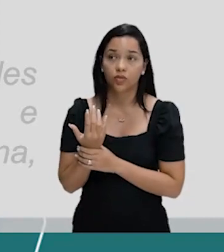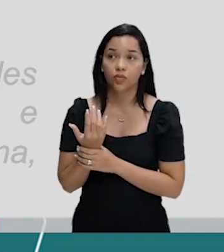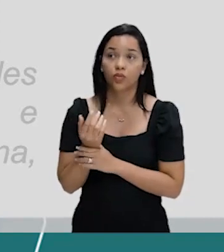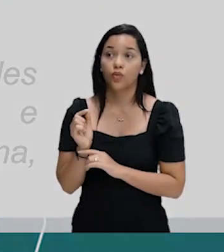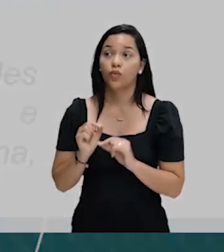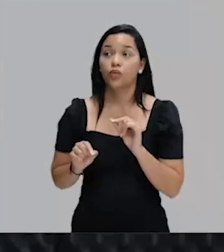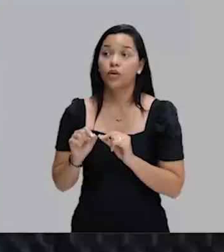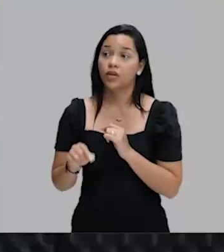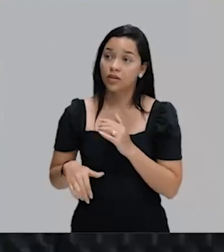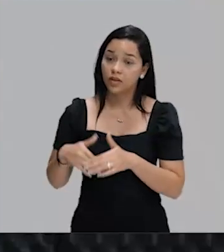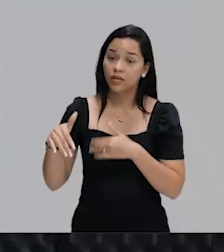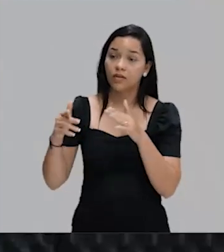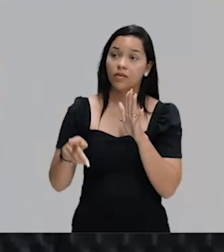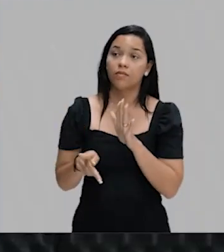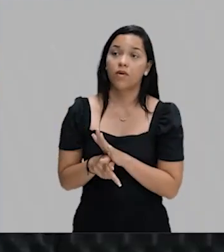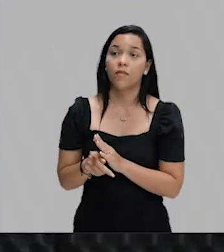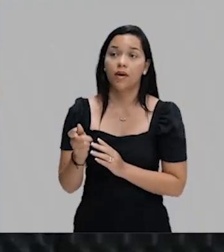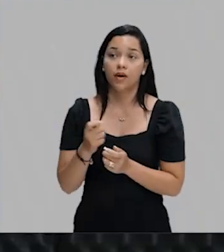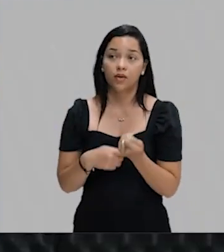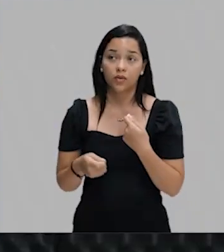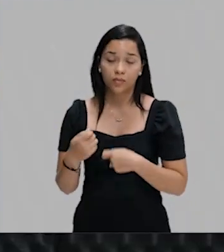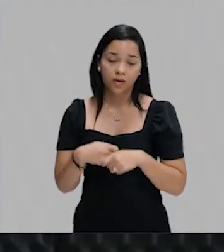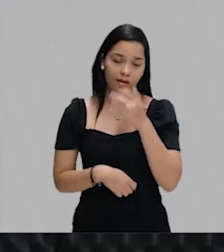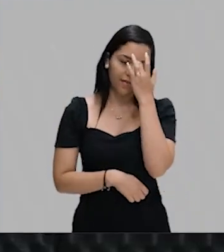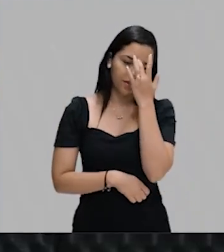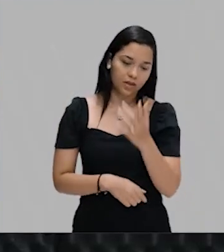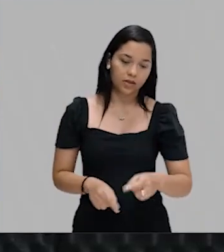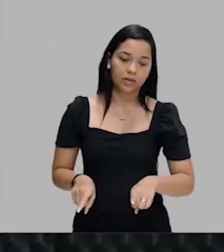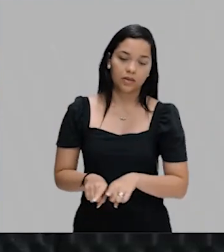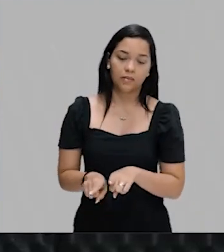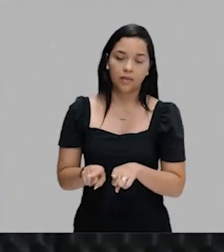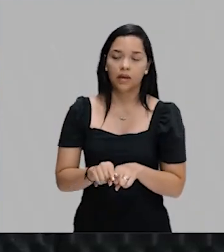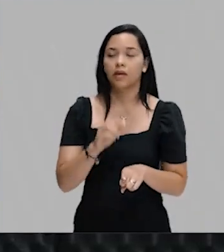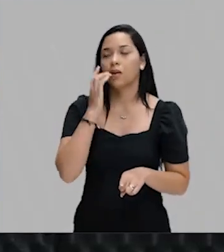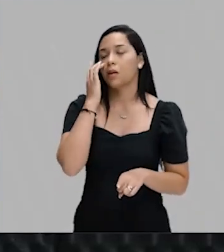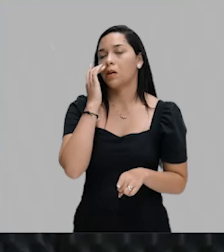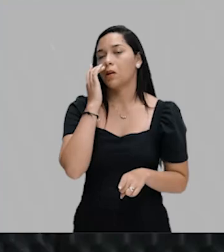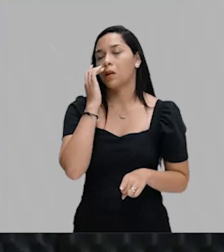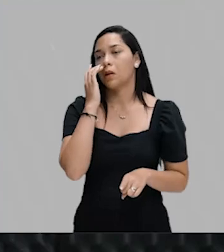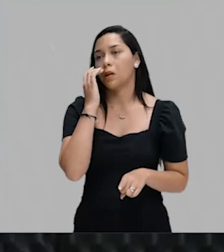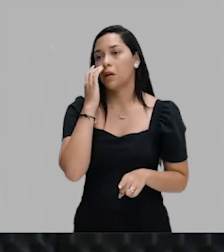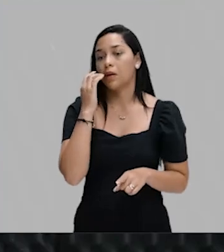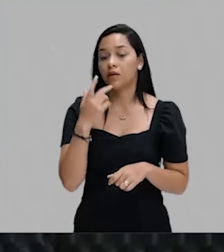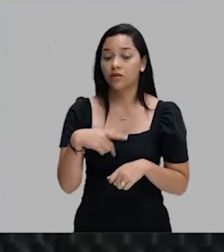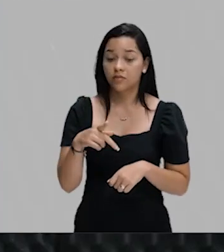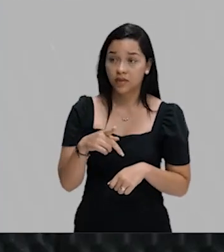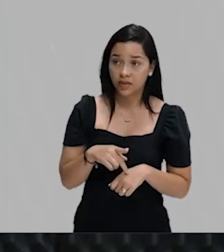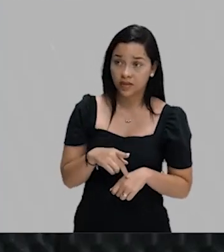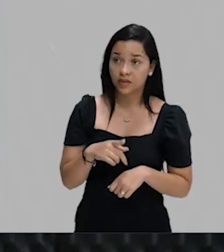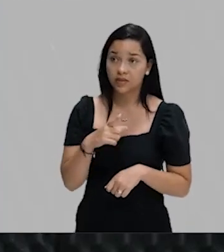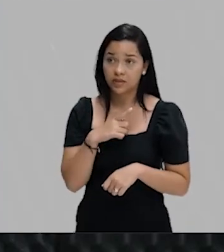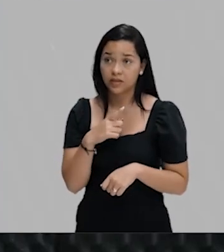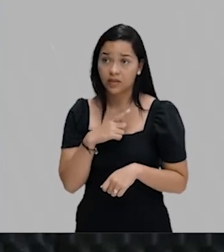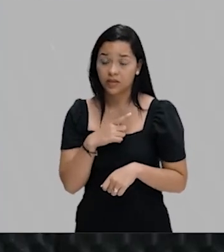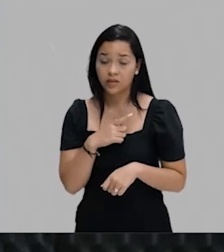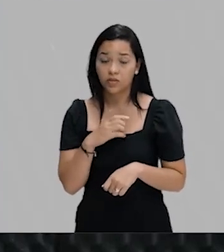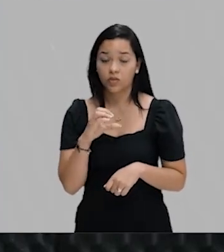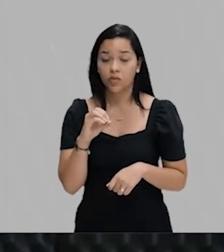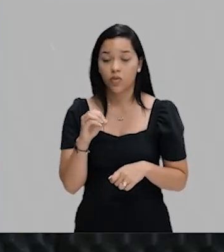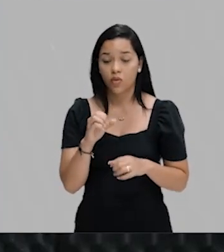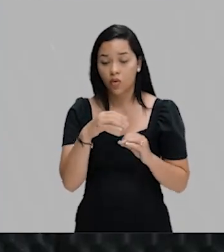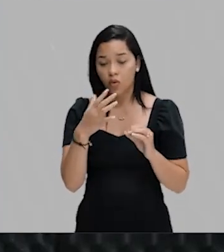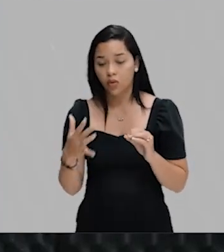de desenvolver a economia, facilitar o comércio, tá, entre os países aqui do Oceano